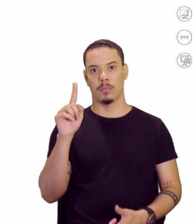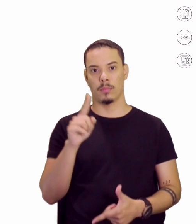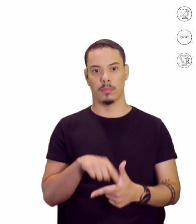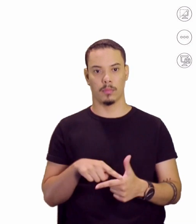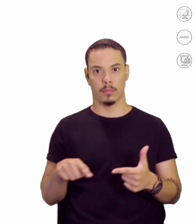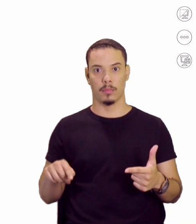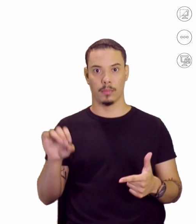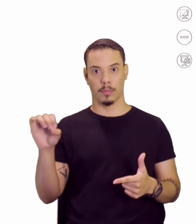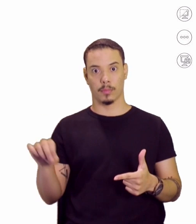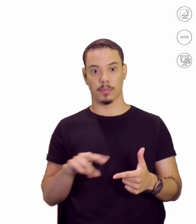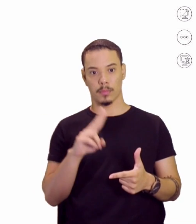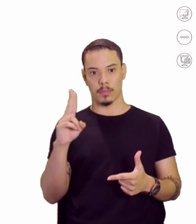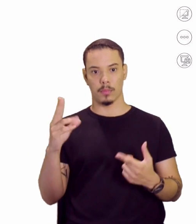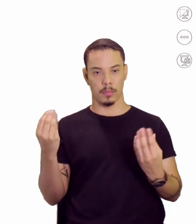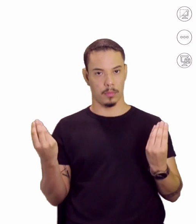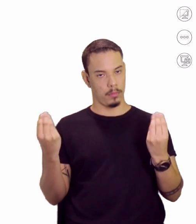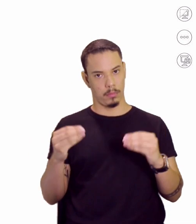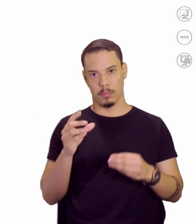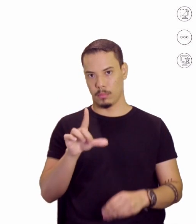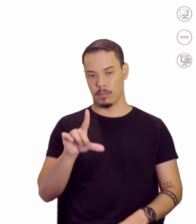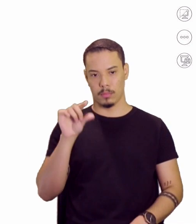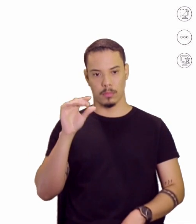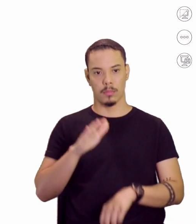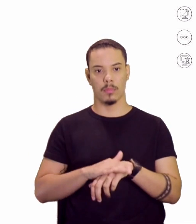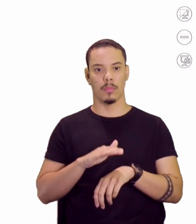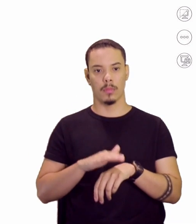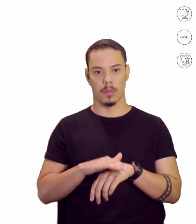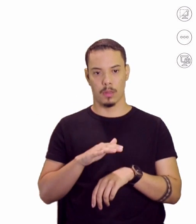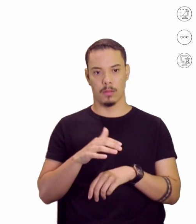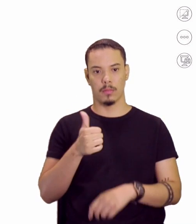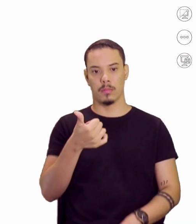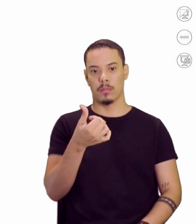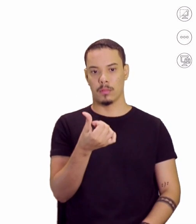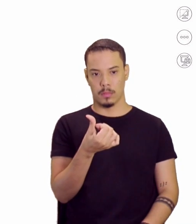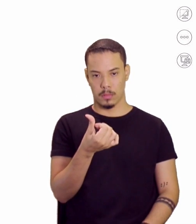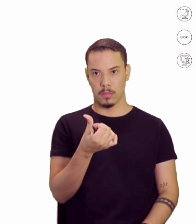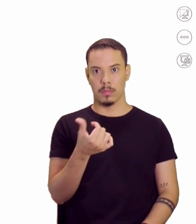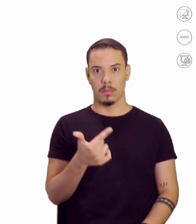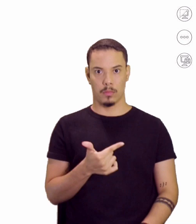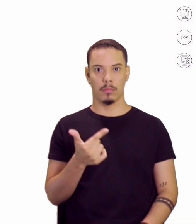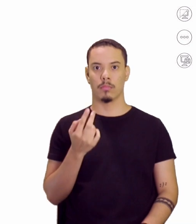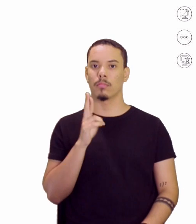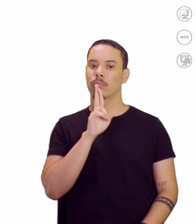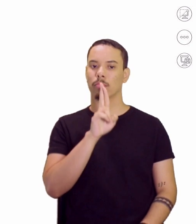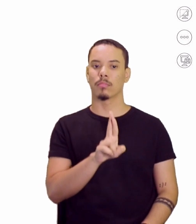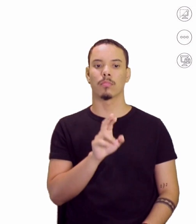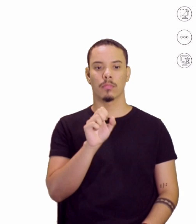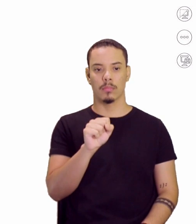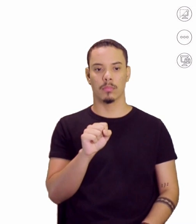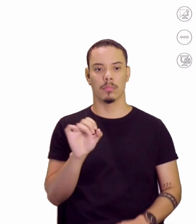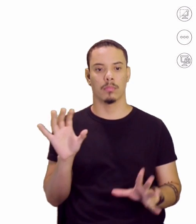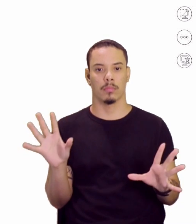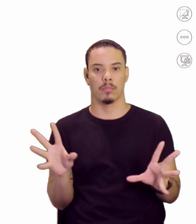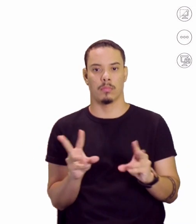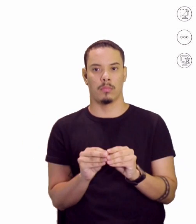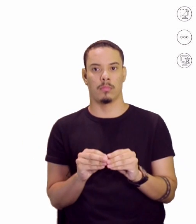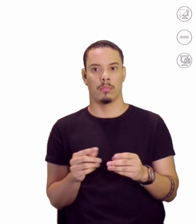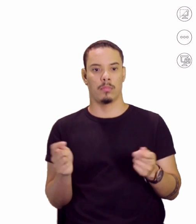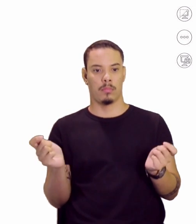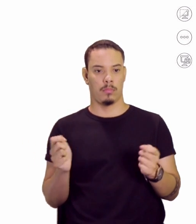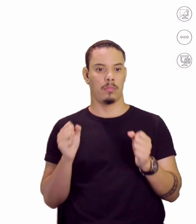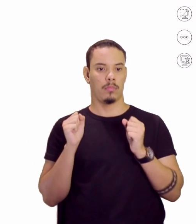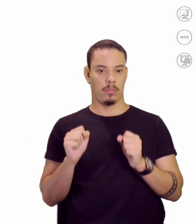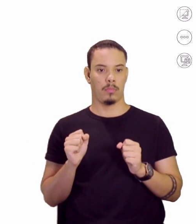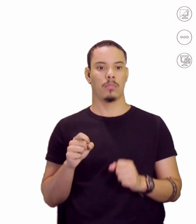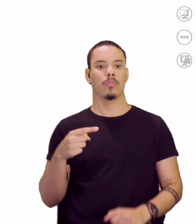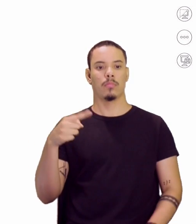16, ou né? divide, né? A gente tem duas opções, Também olha por só. 8. Tá ali, ó. Simplifica, né? Se quiser. Pode até cortar se